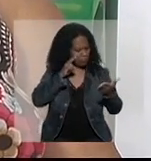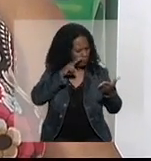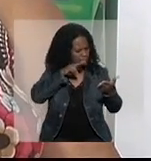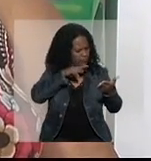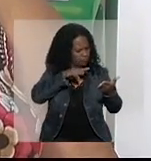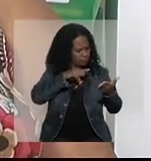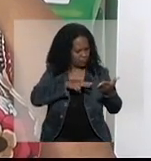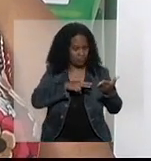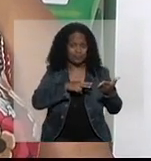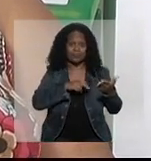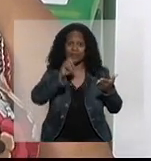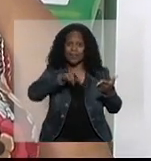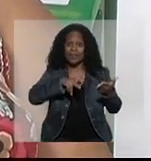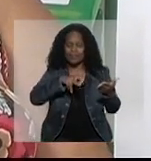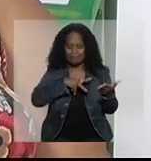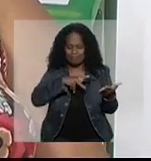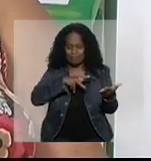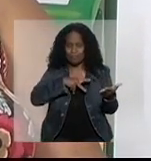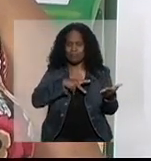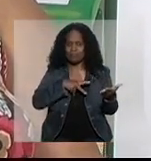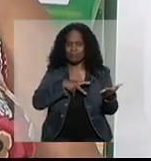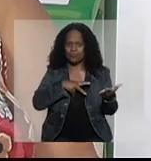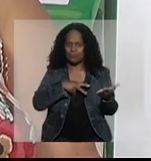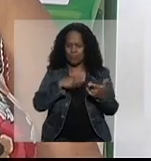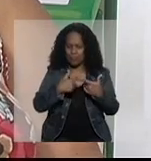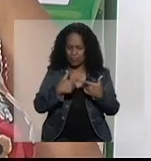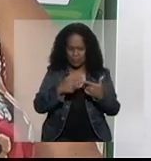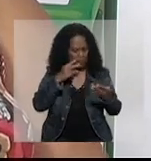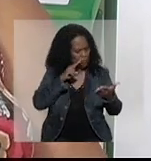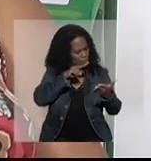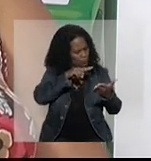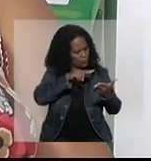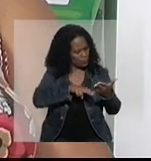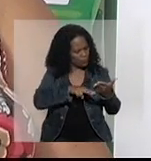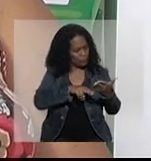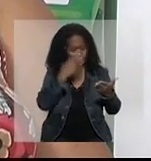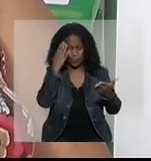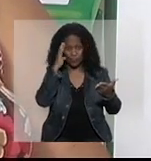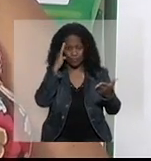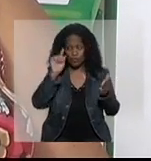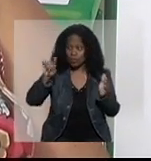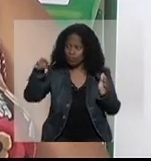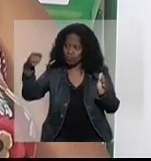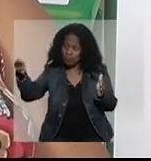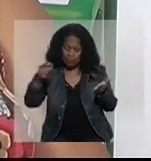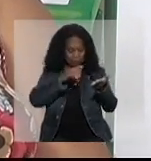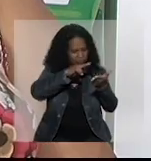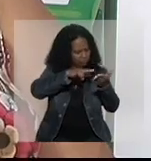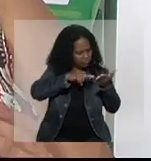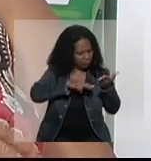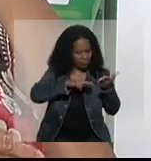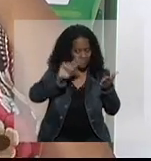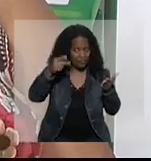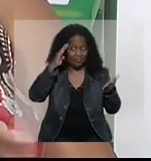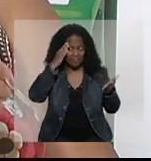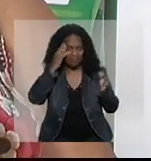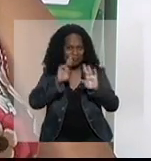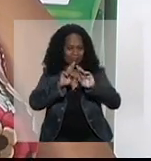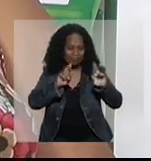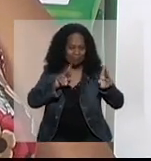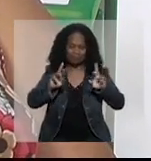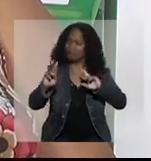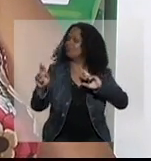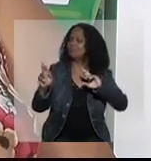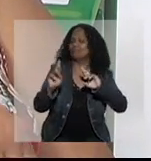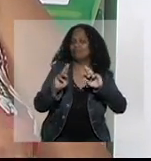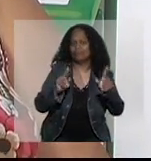lê, é uma coisa muito pessoal, né? De repente, você fez essa leitura, de repente, o outro faz de outro jeito, né? E, às vezes, o que a gente